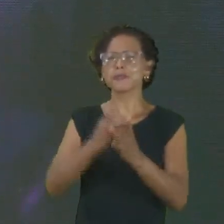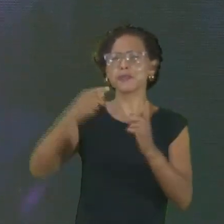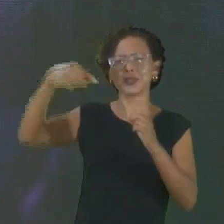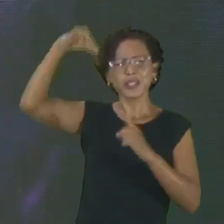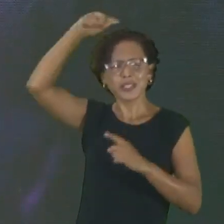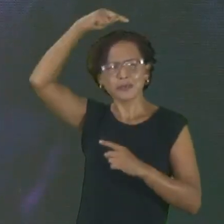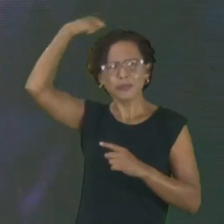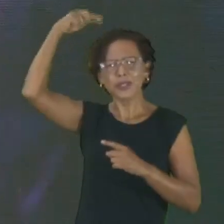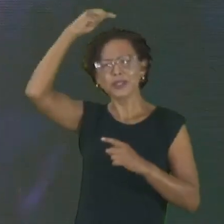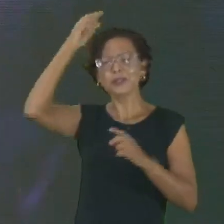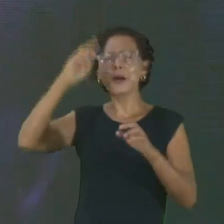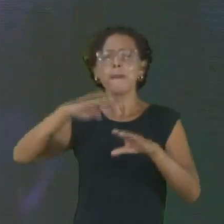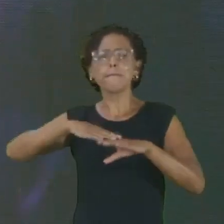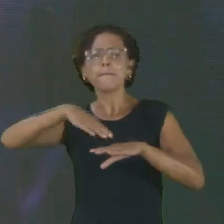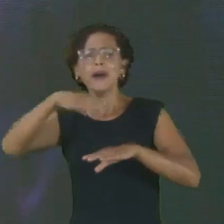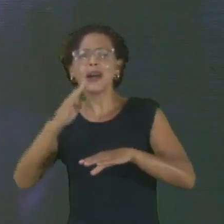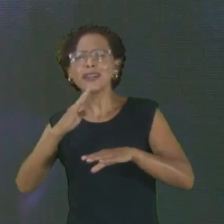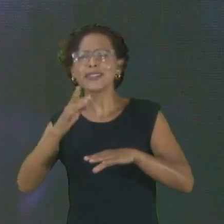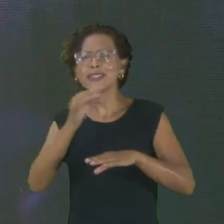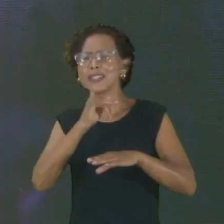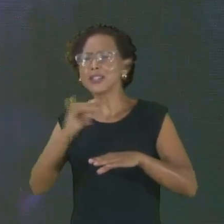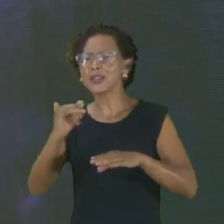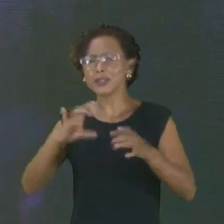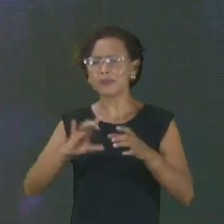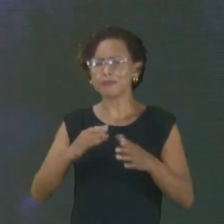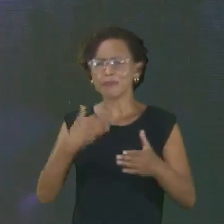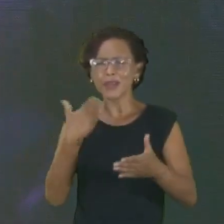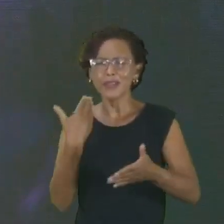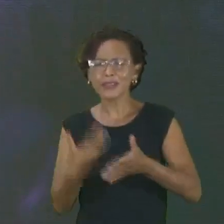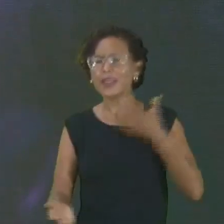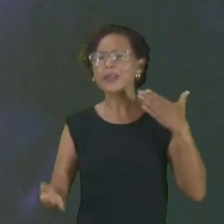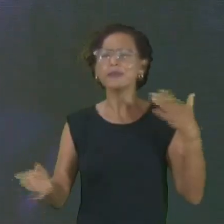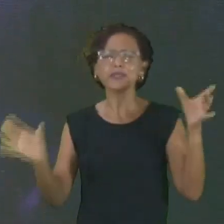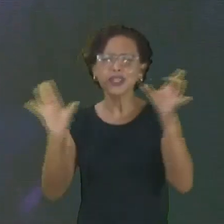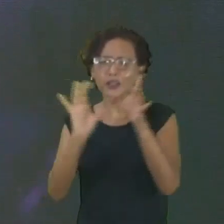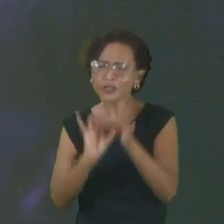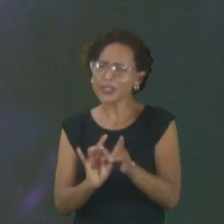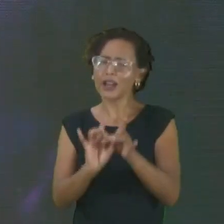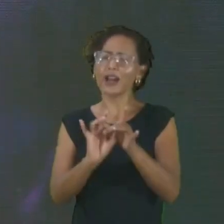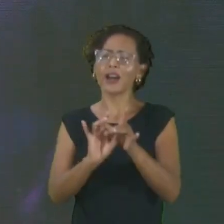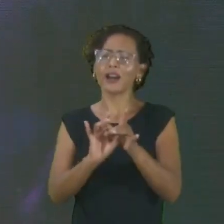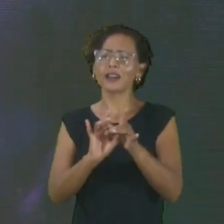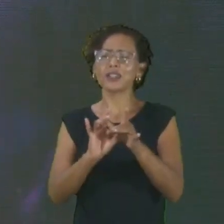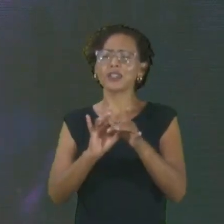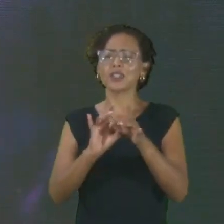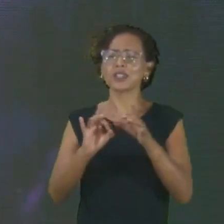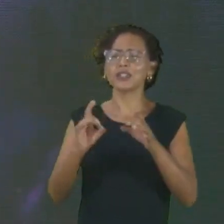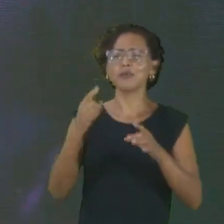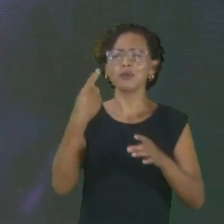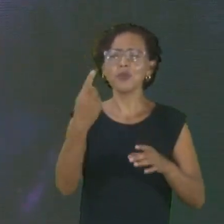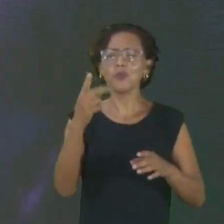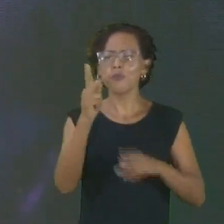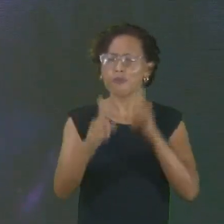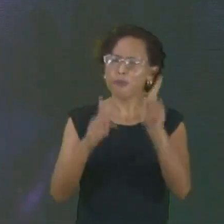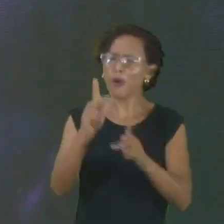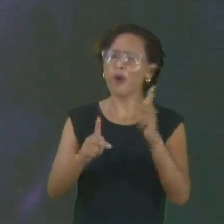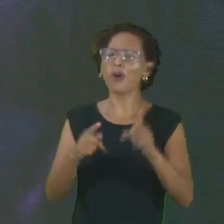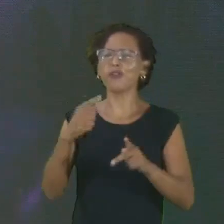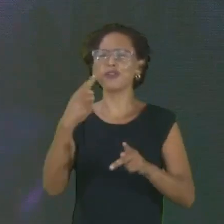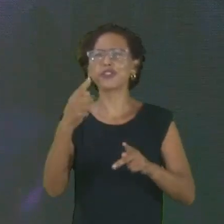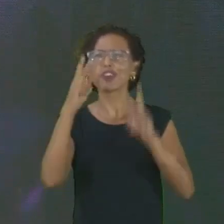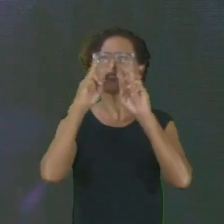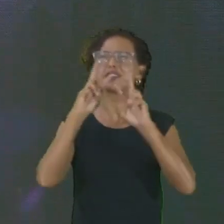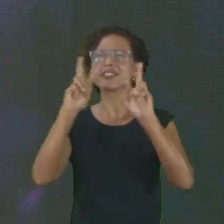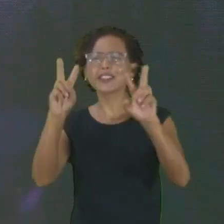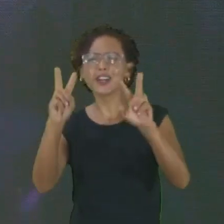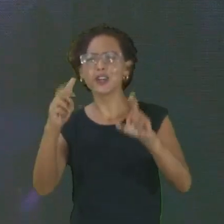quando nós perdemos esta essência da unidade, de sermos um só povo, de termos uma só visão, um só